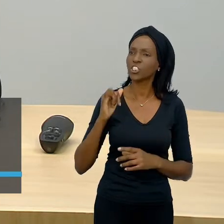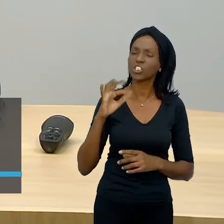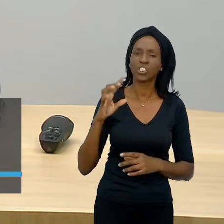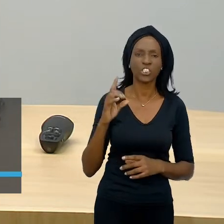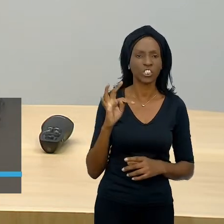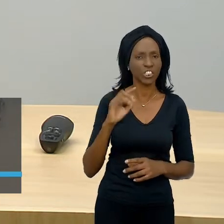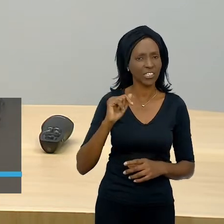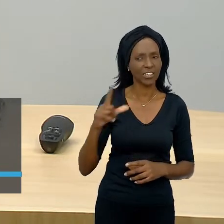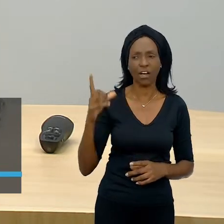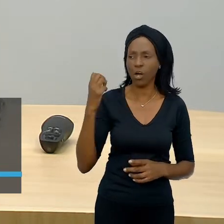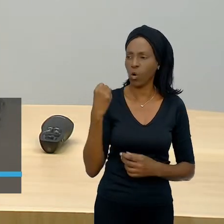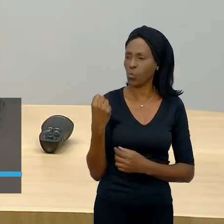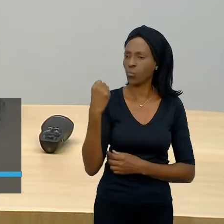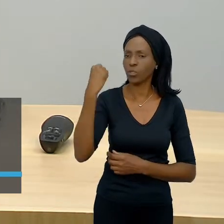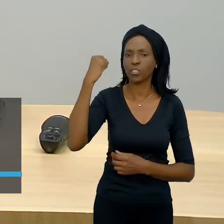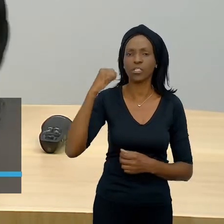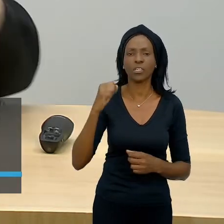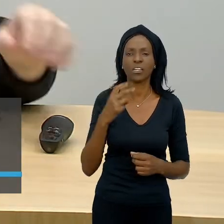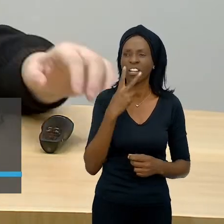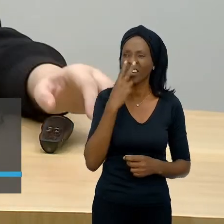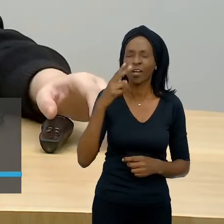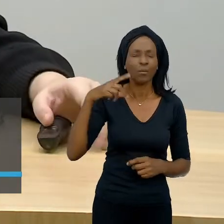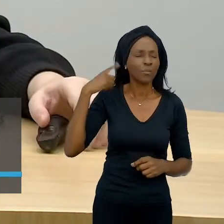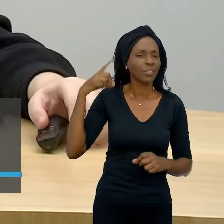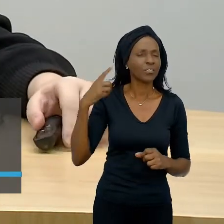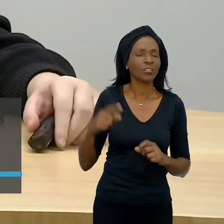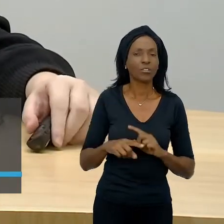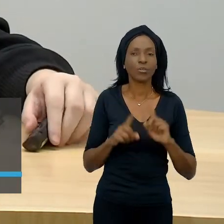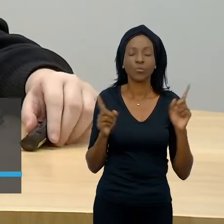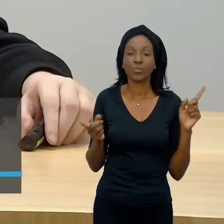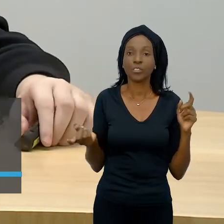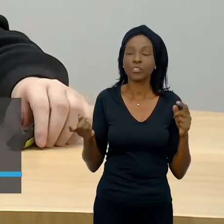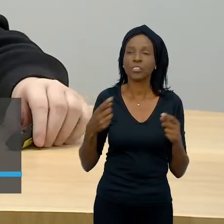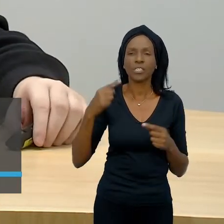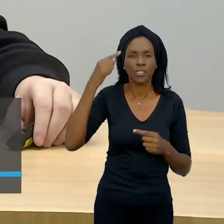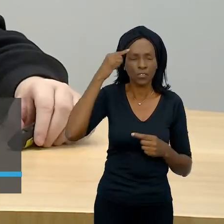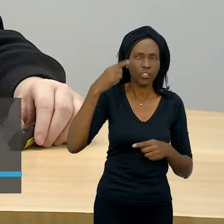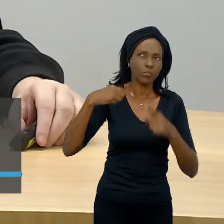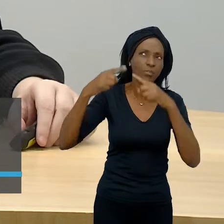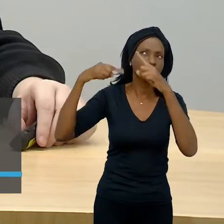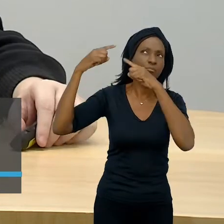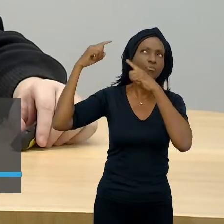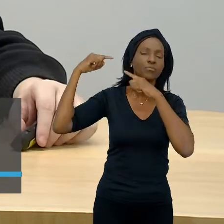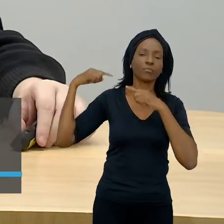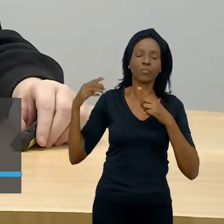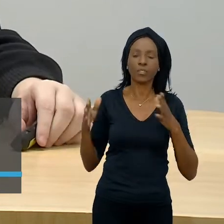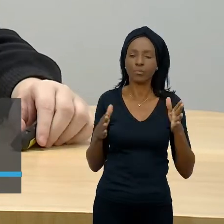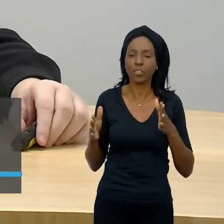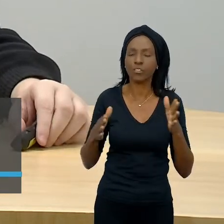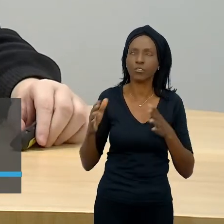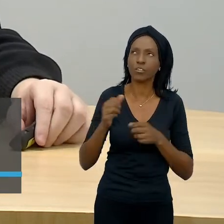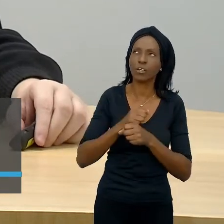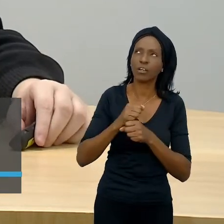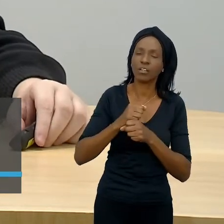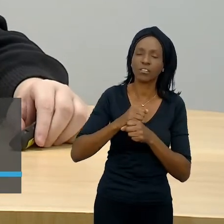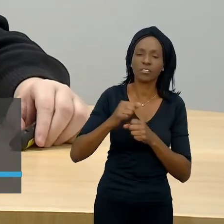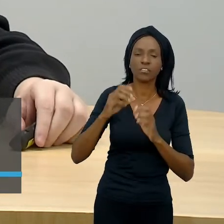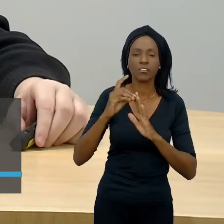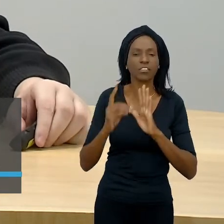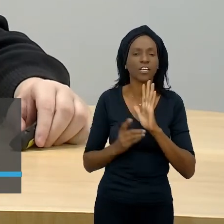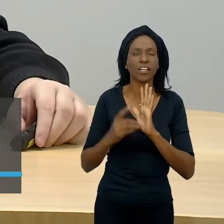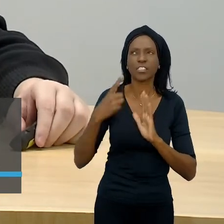poder, pode parecer maluco, mas se a gente voltar no tempo, se a gente voltar lá para as décadas